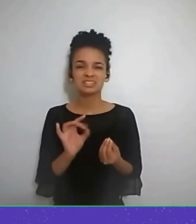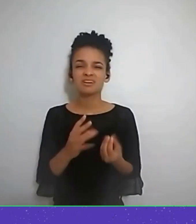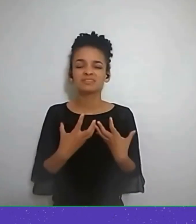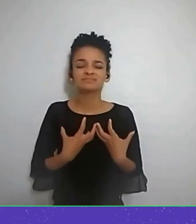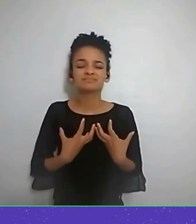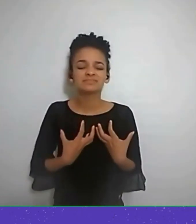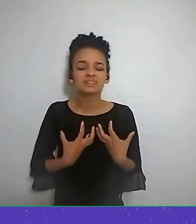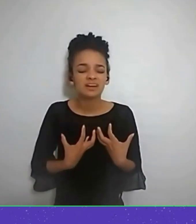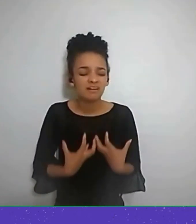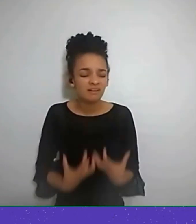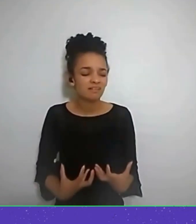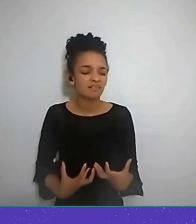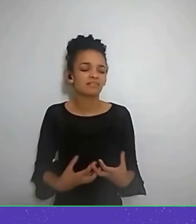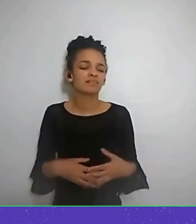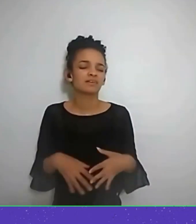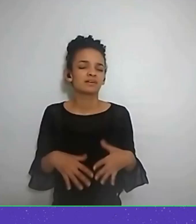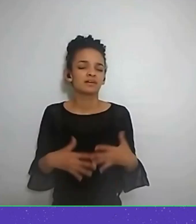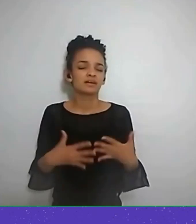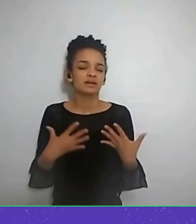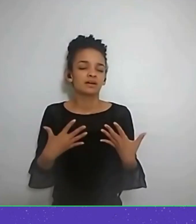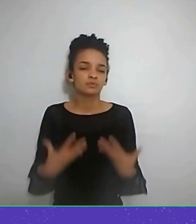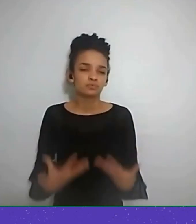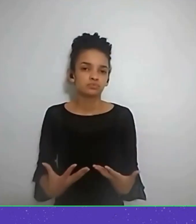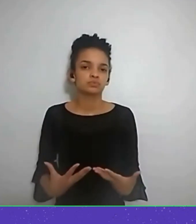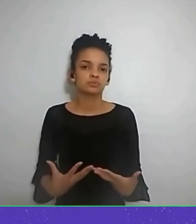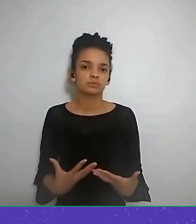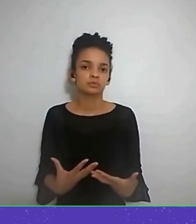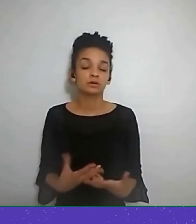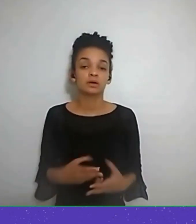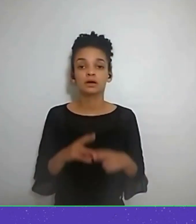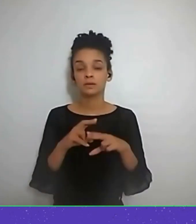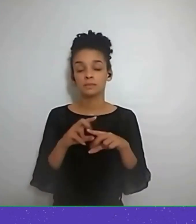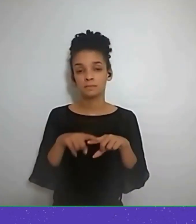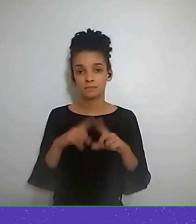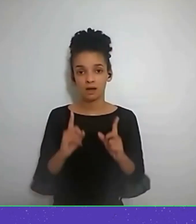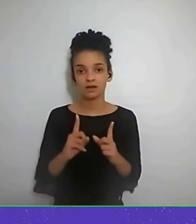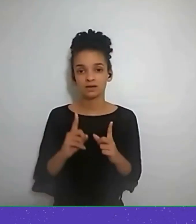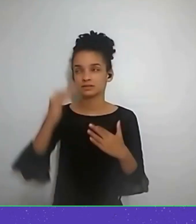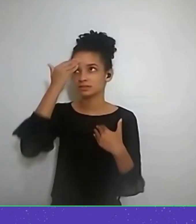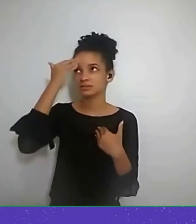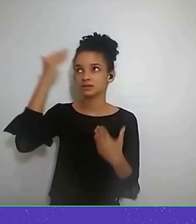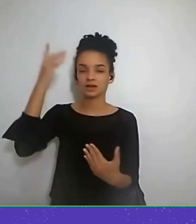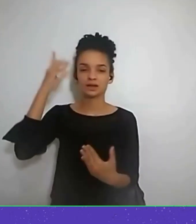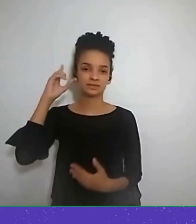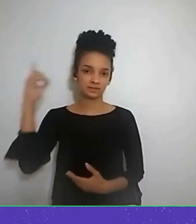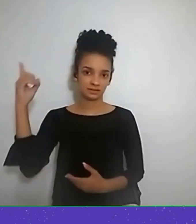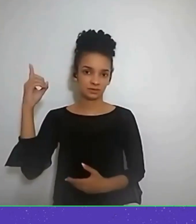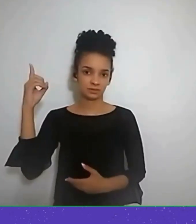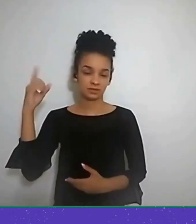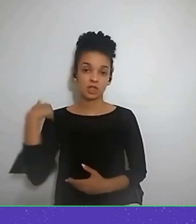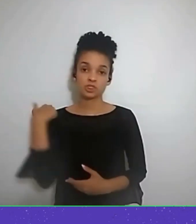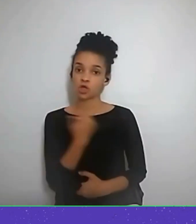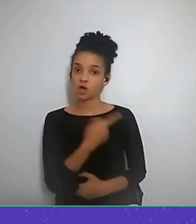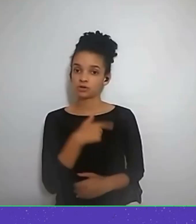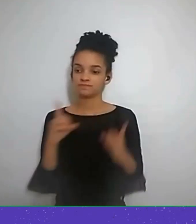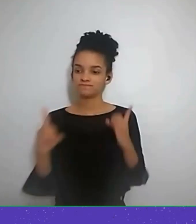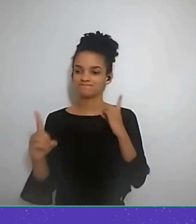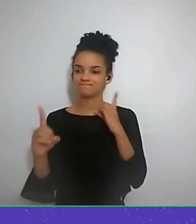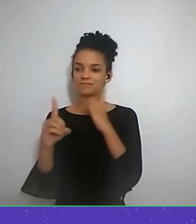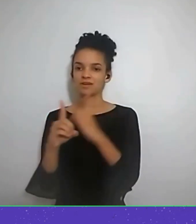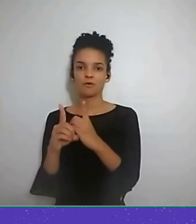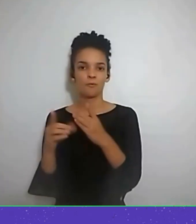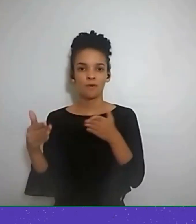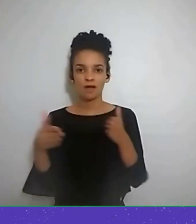fadiga. Irmãos, graças a Deus, nós estamos encontrando o caminho de servir a Deus